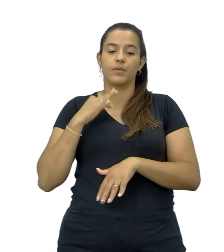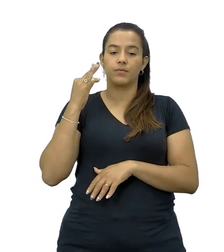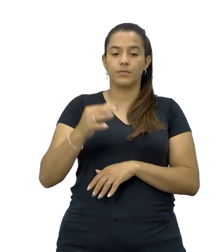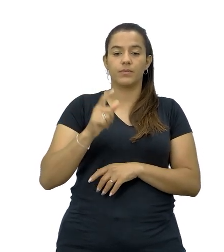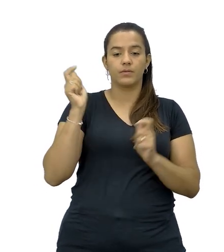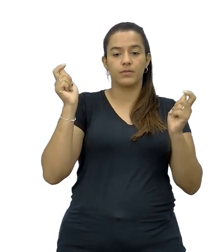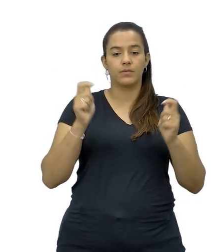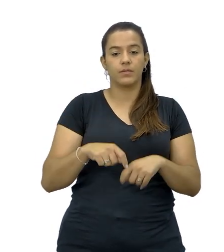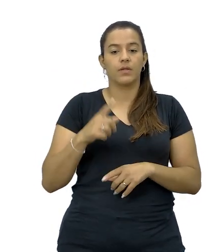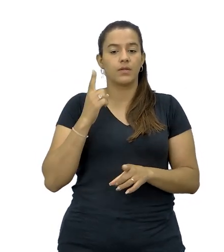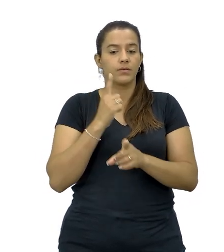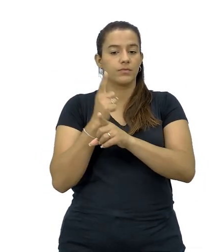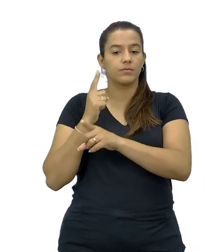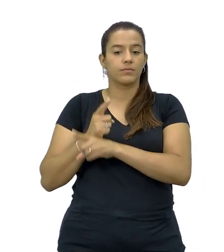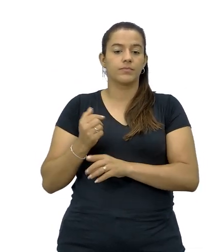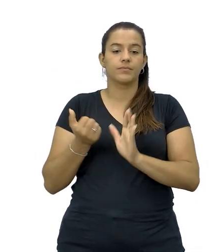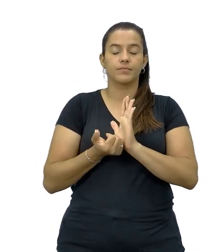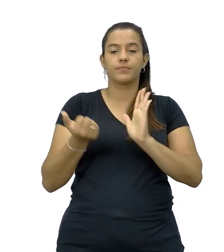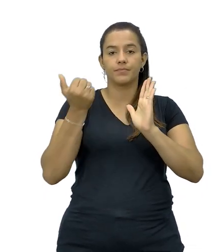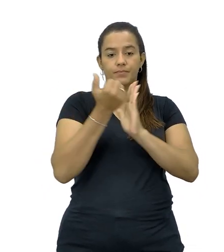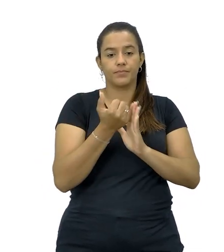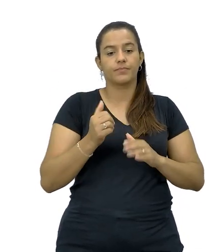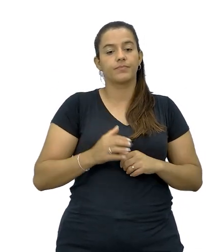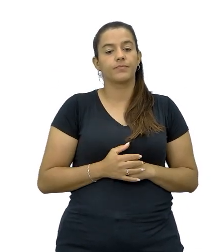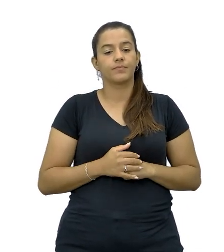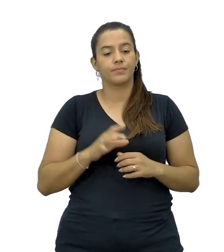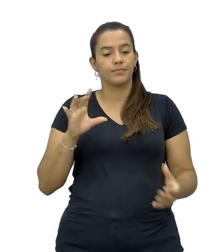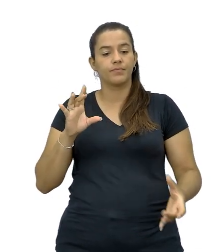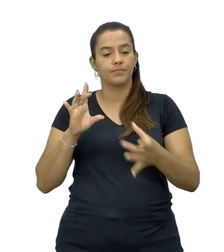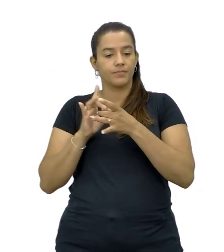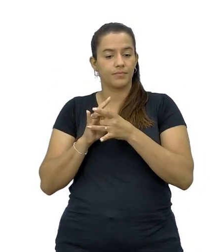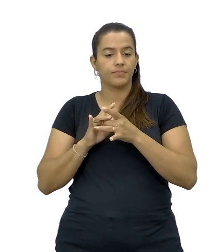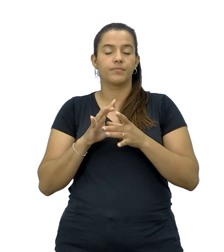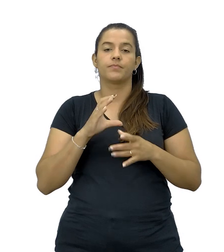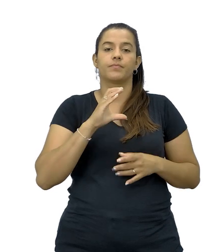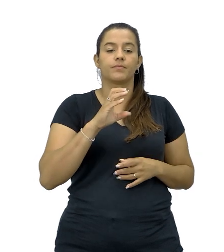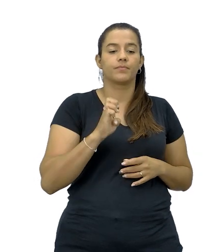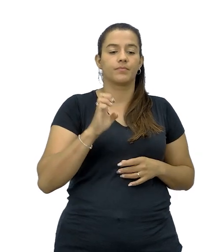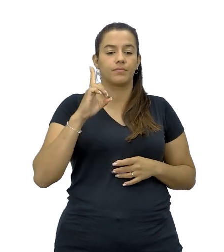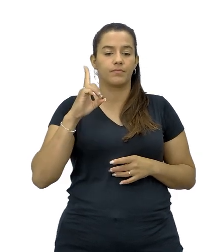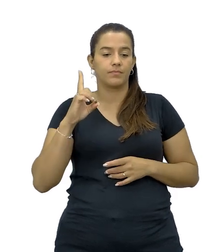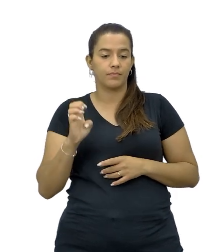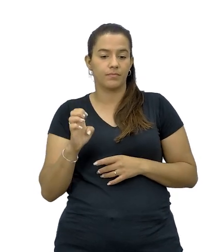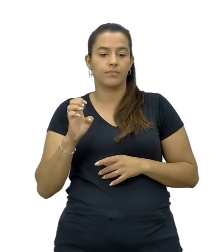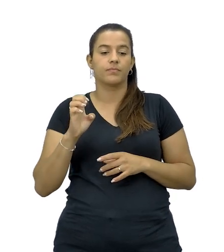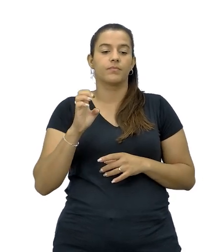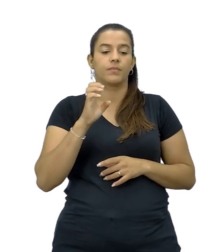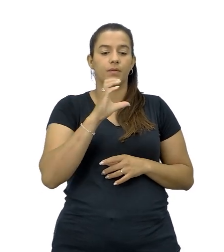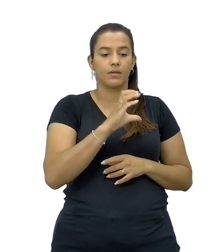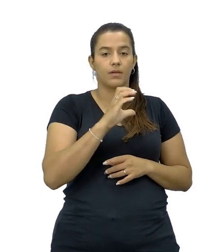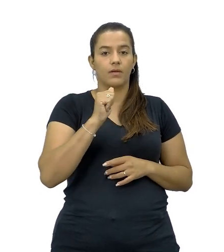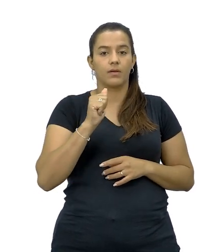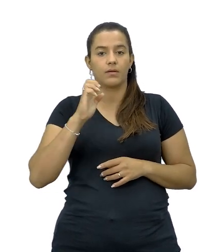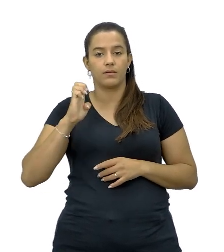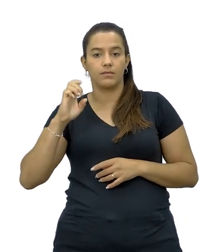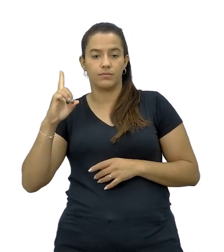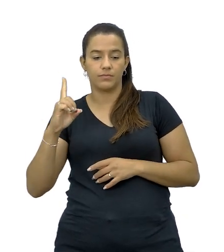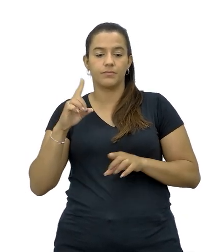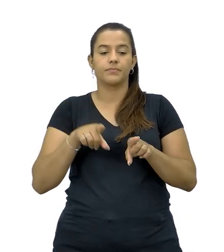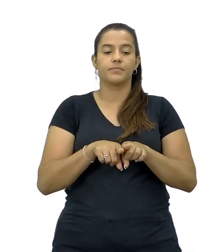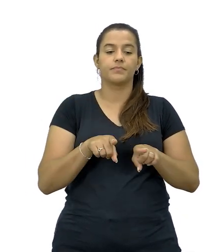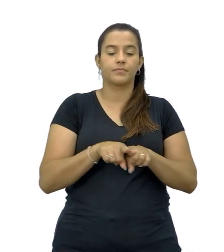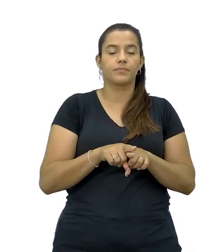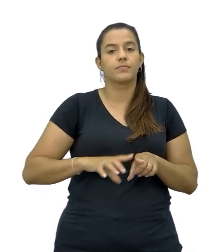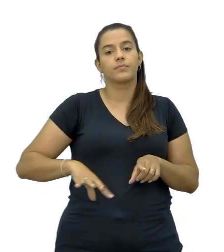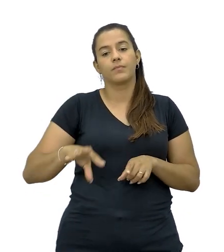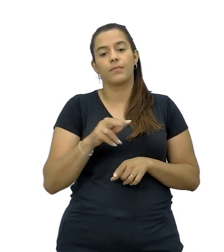até conseguir descobrir mais vinculadas, né? Porque o CAED tem um código específico, que não é